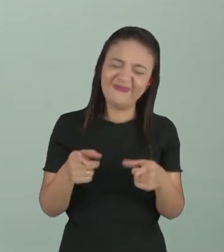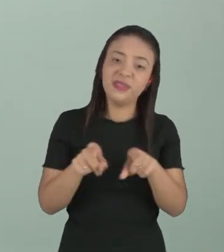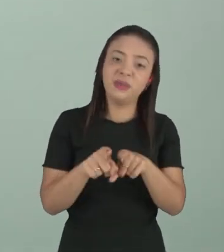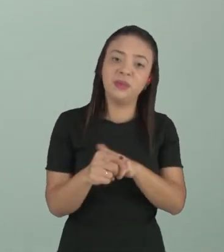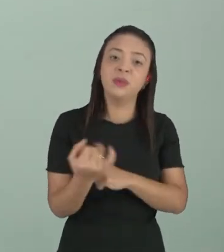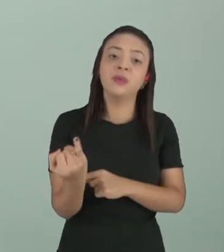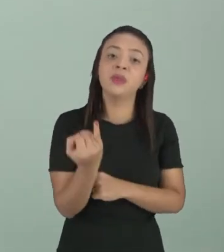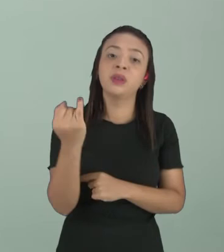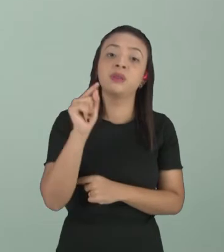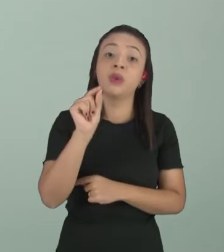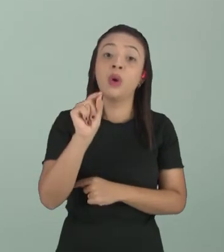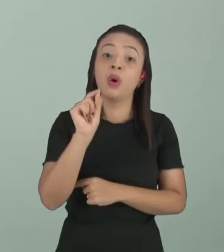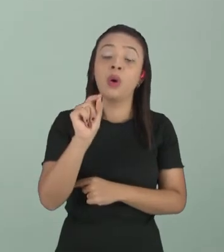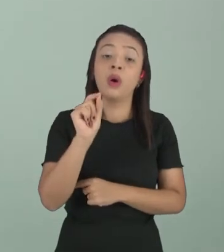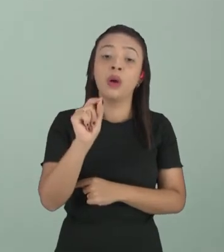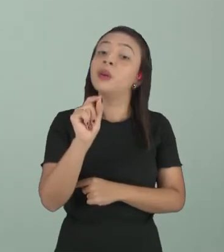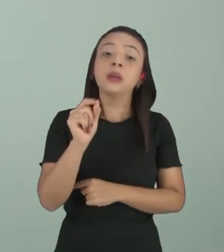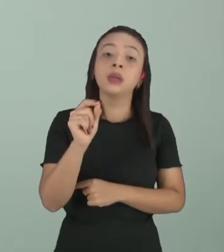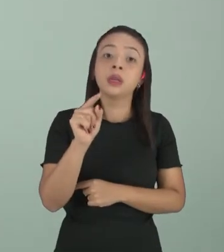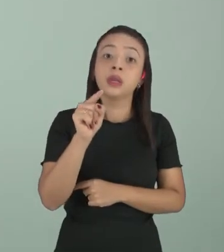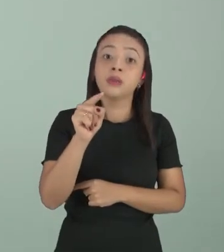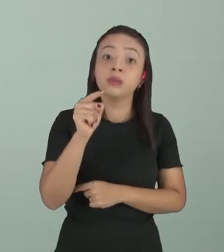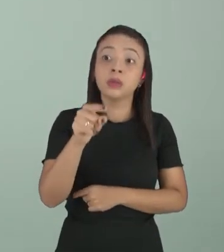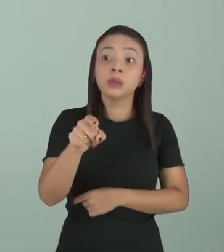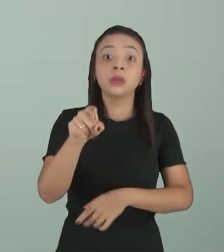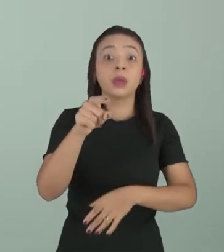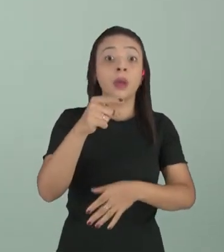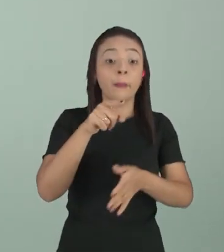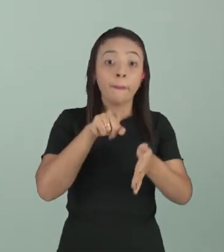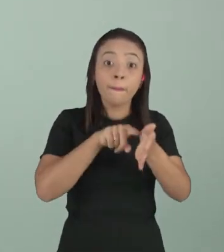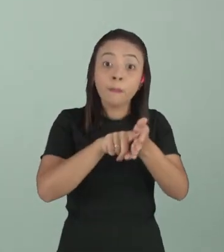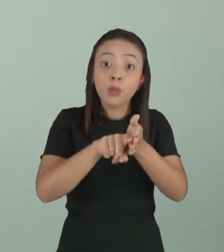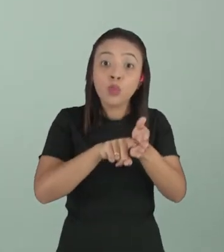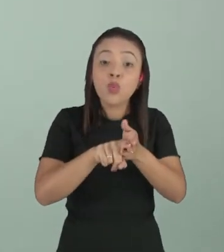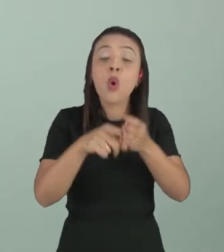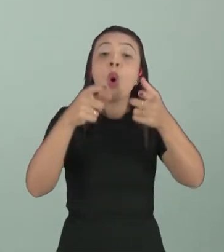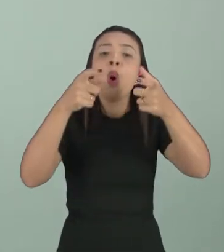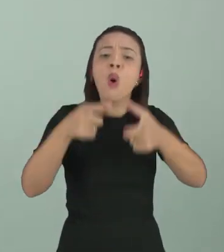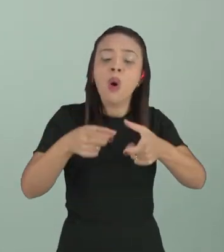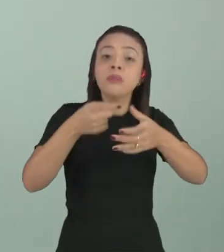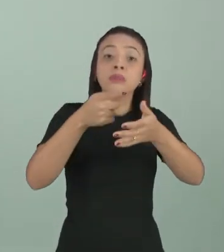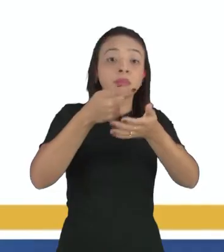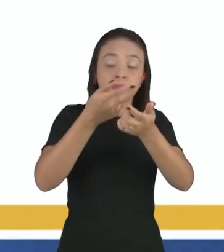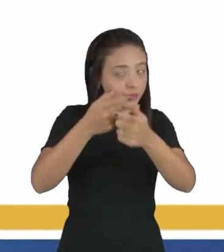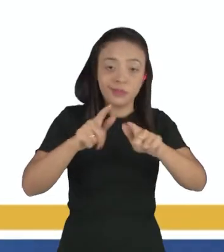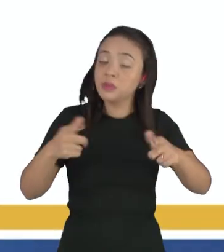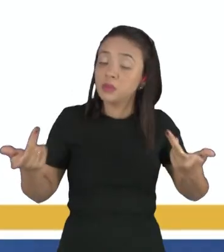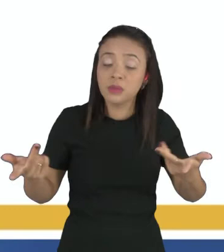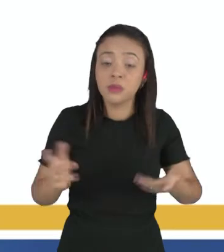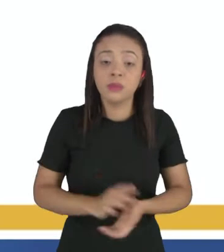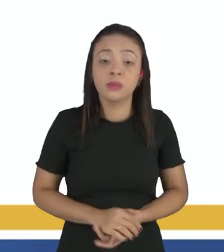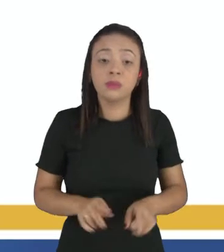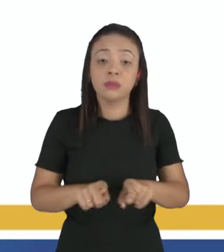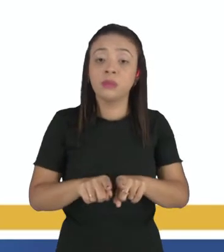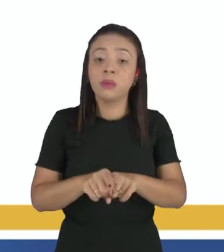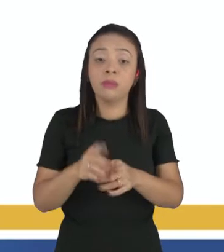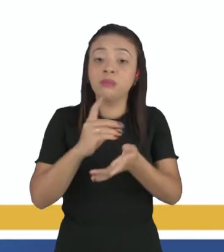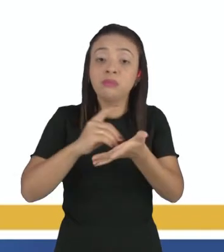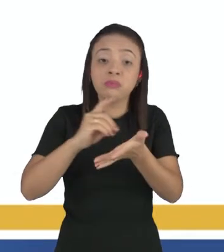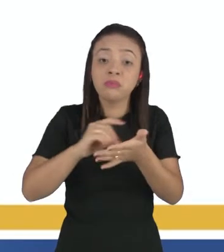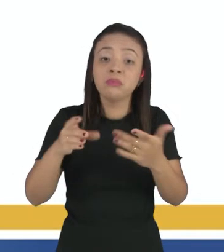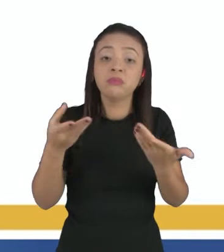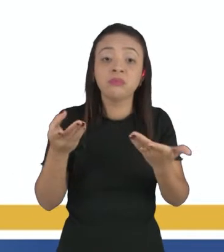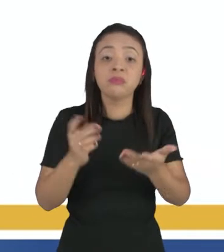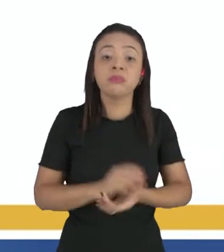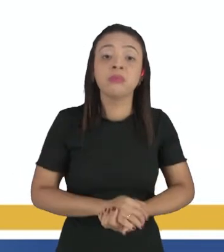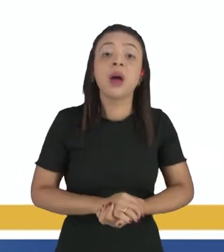você sempre consulte, numa dúvida, a gramática, tá? O dicionário. E aí